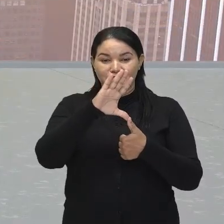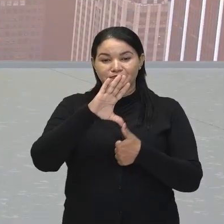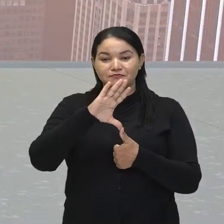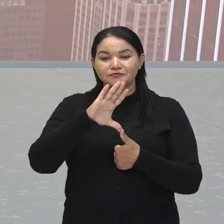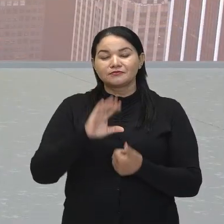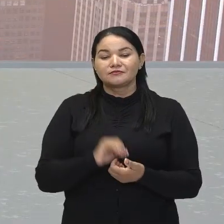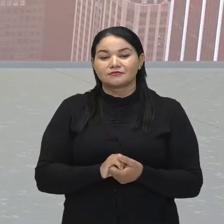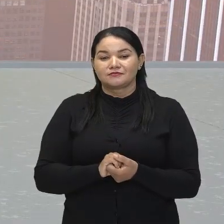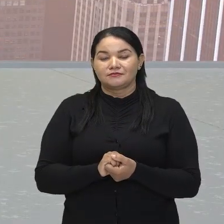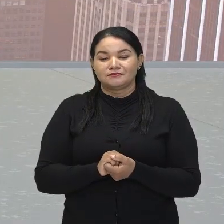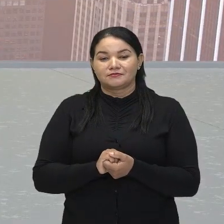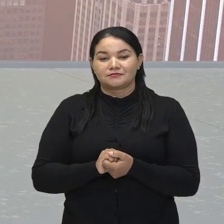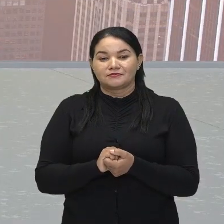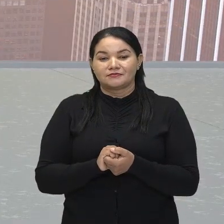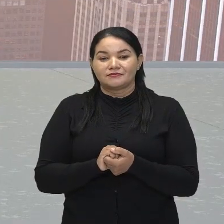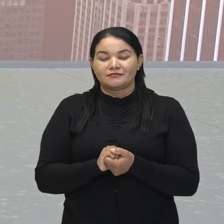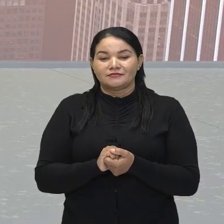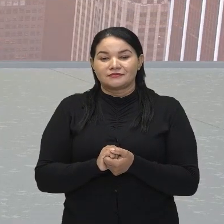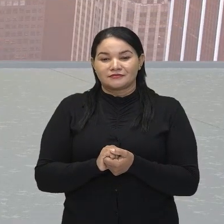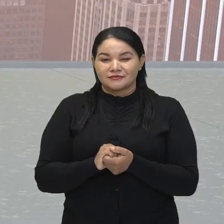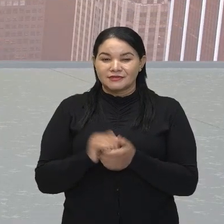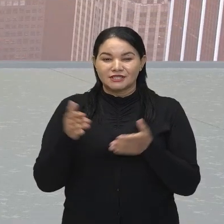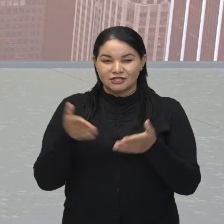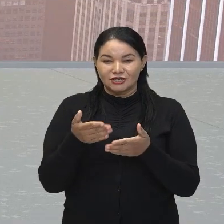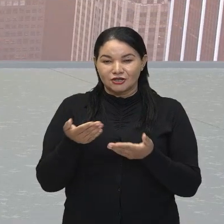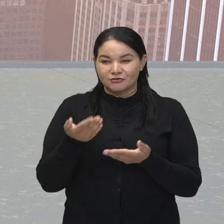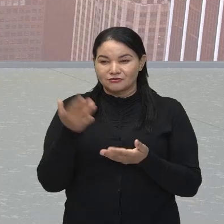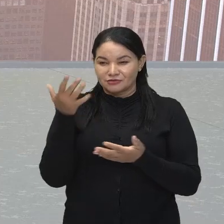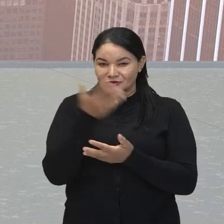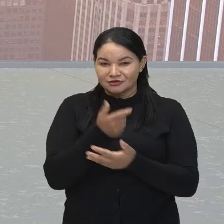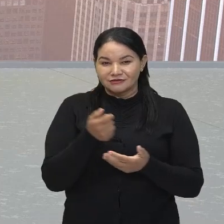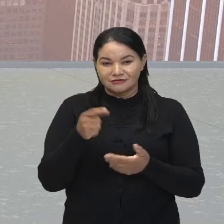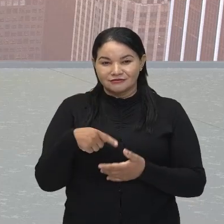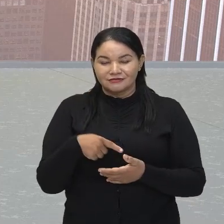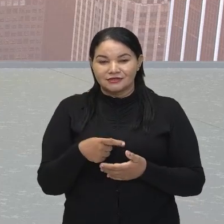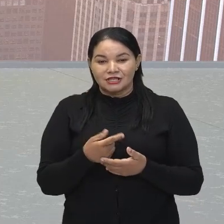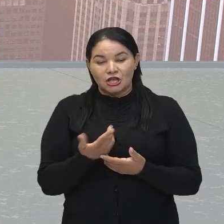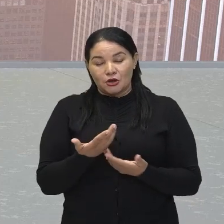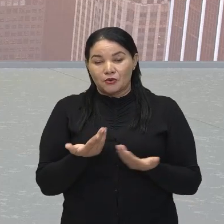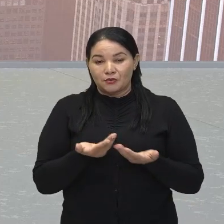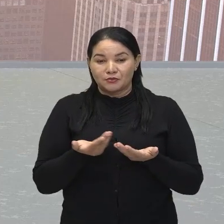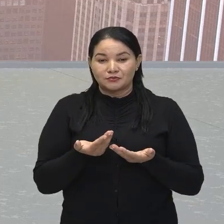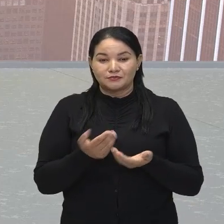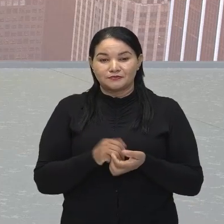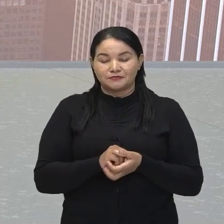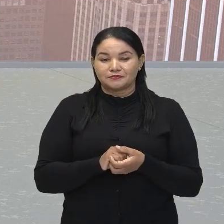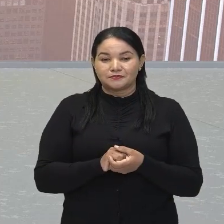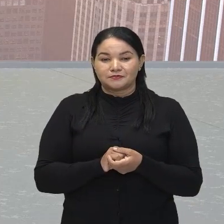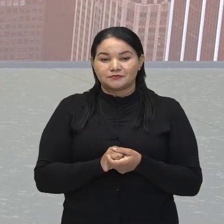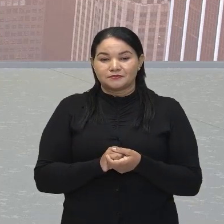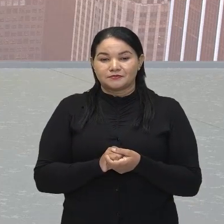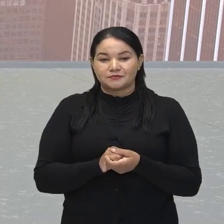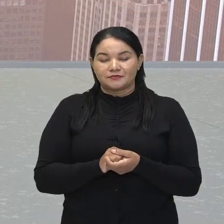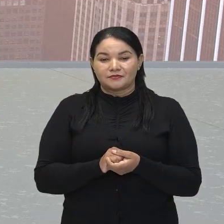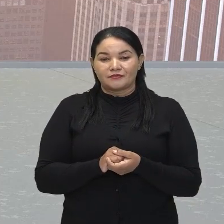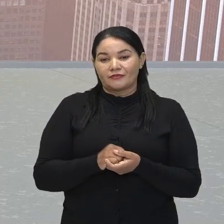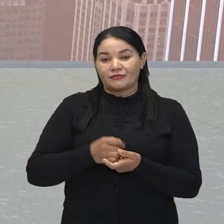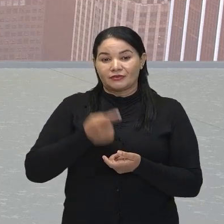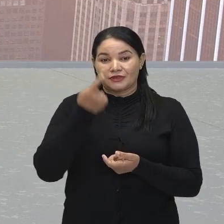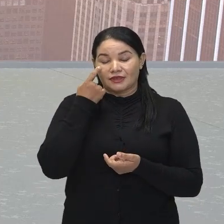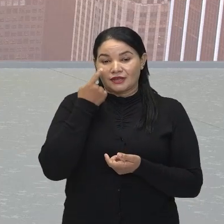Olha onde chegamos, bonito, não? Vamos começar a viajar? Vem comigo, então, começar a